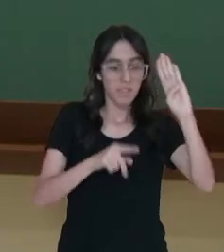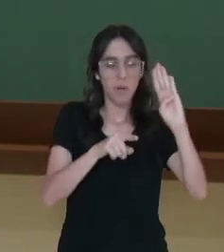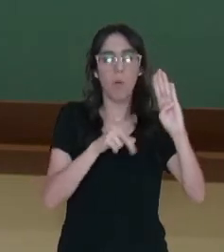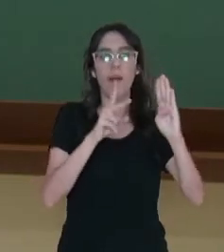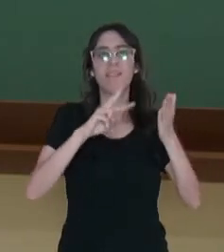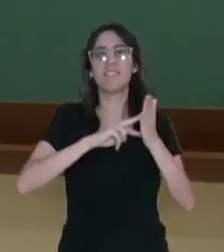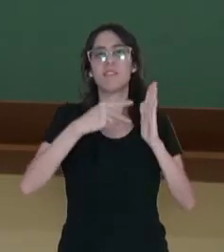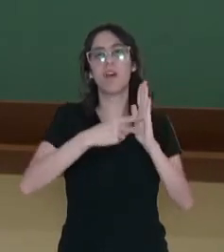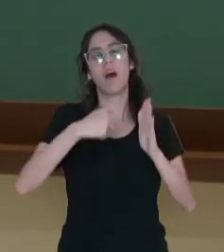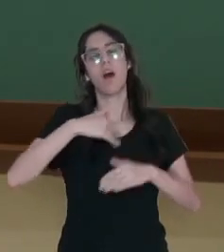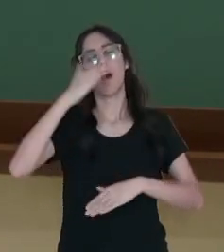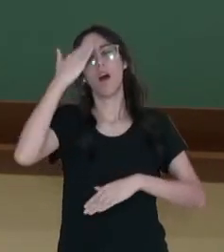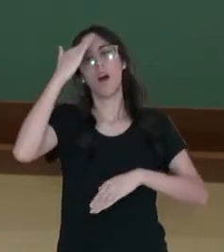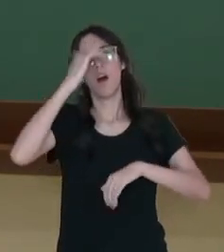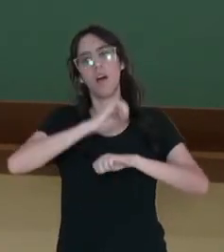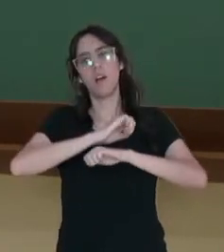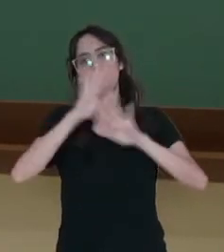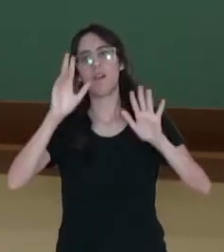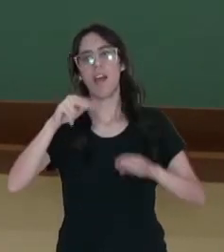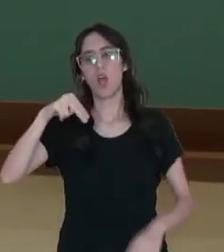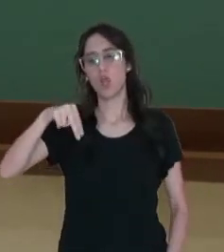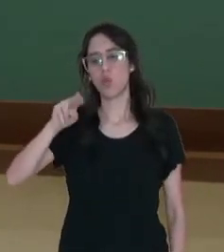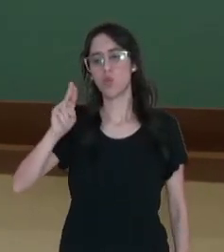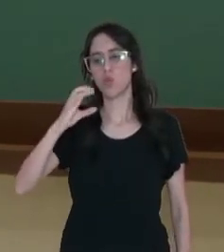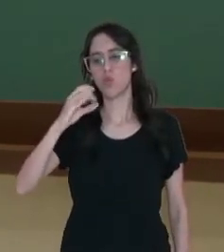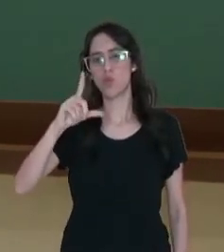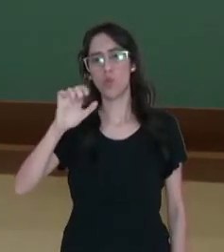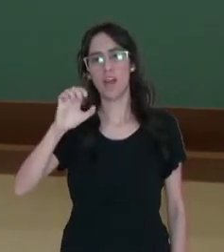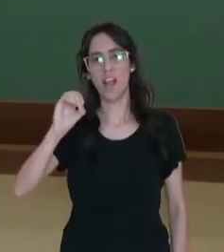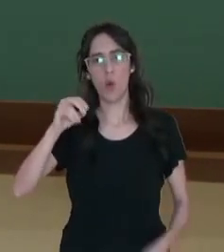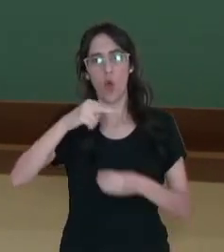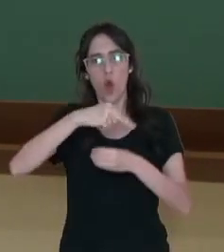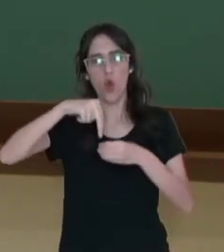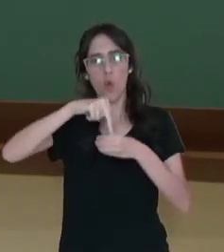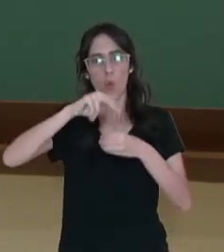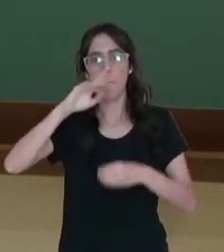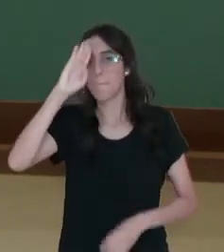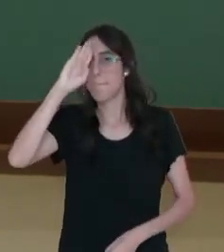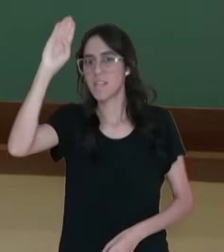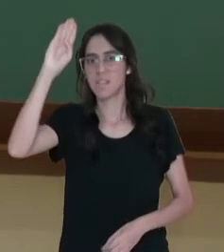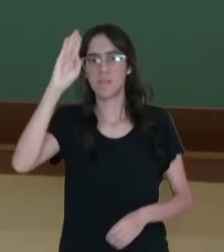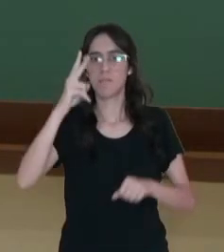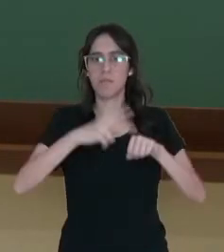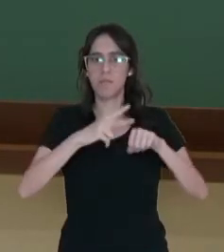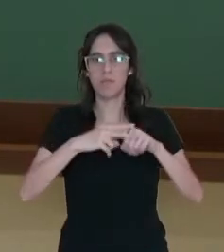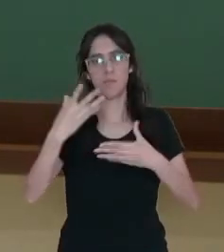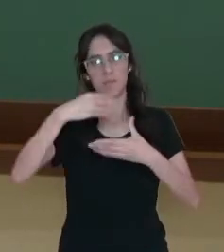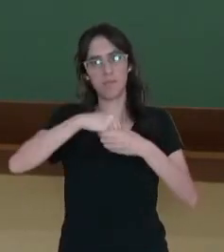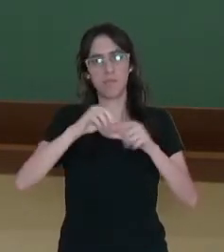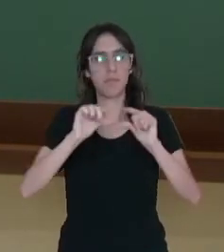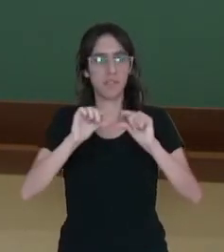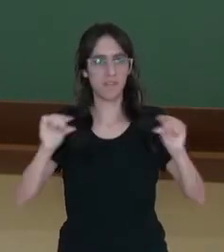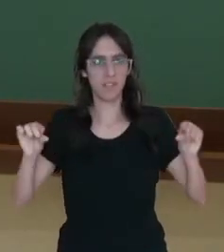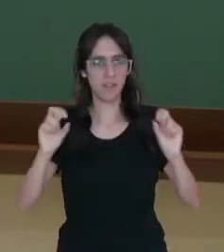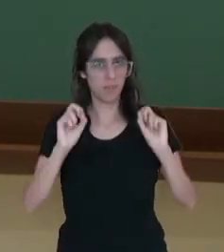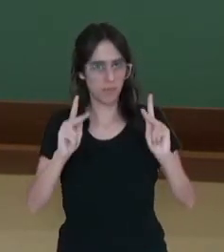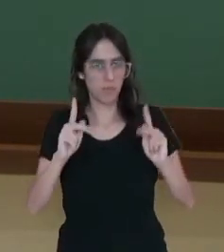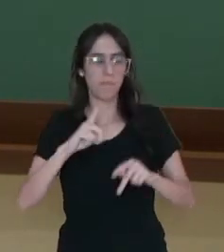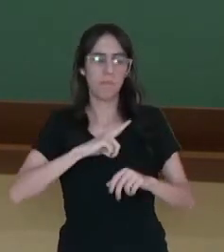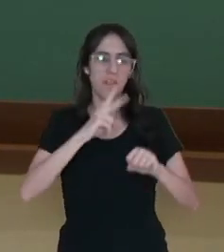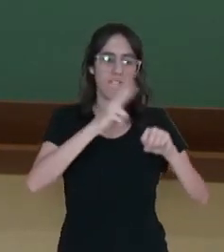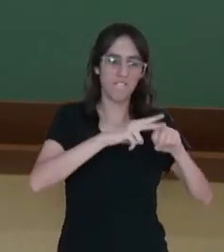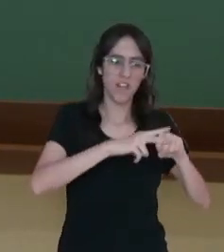palavra principal, o núcleo do sintagma, deste conjunto aí que é formado por